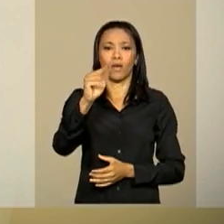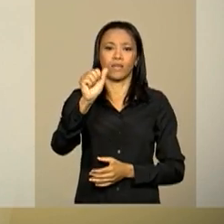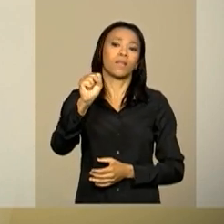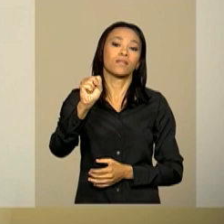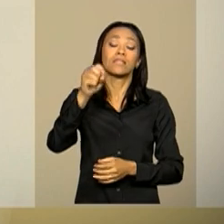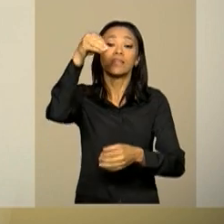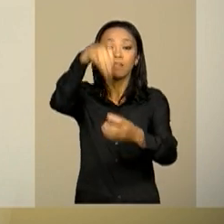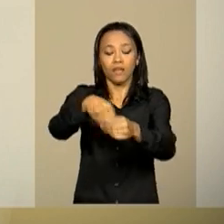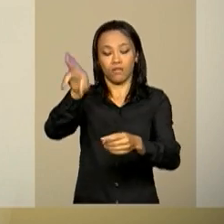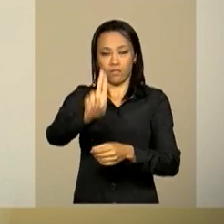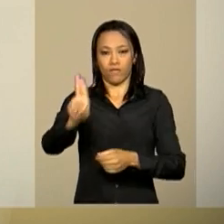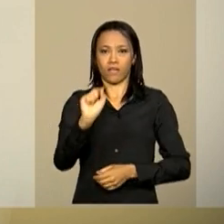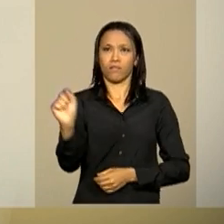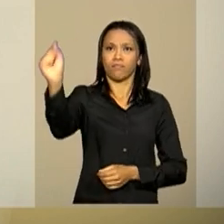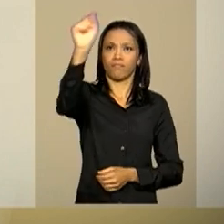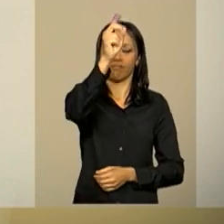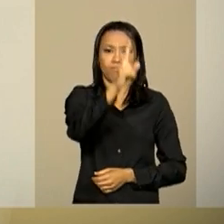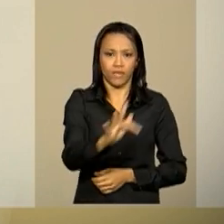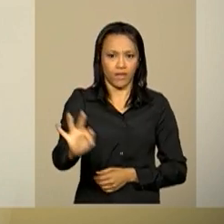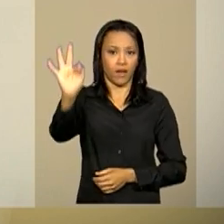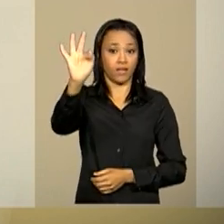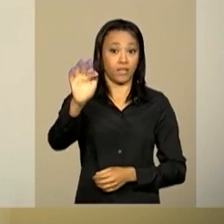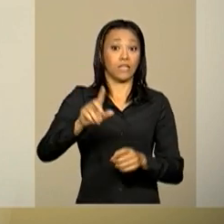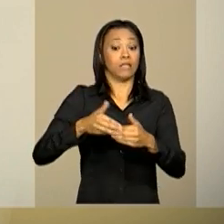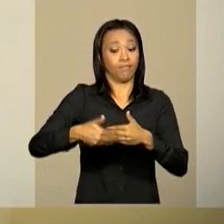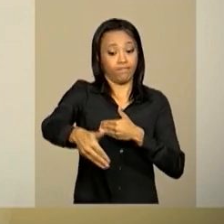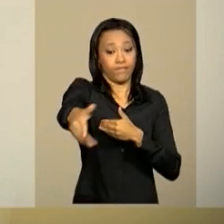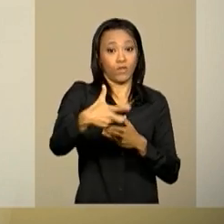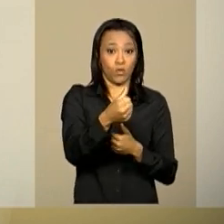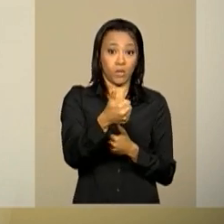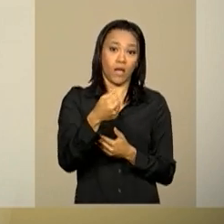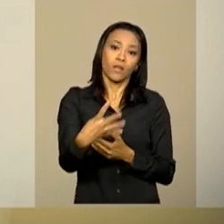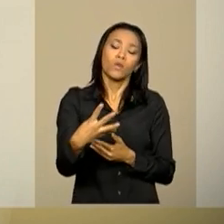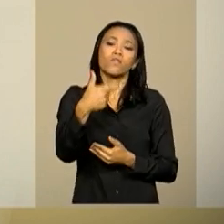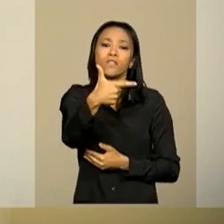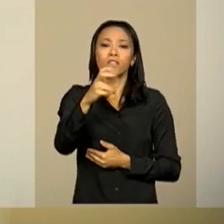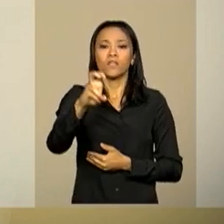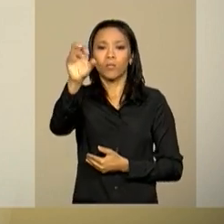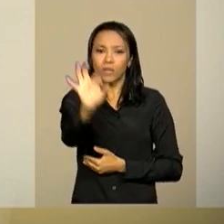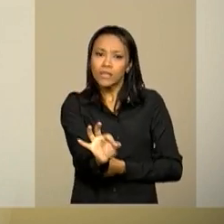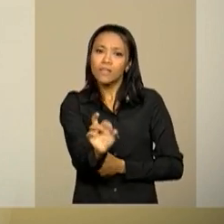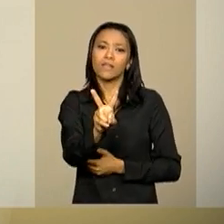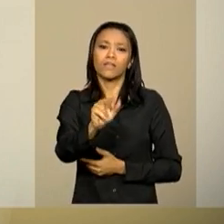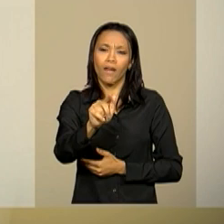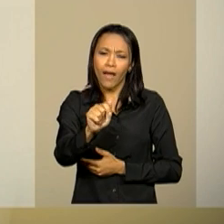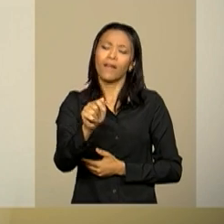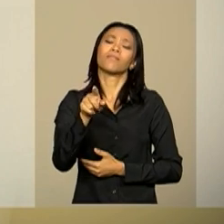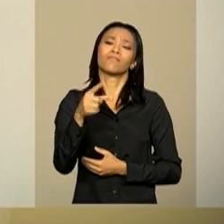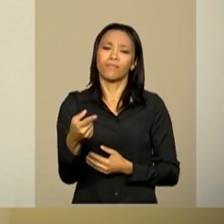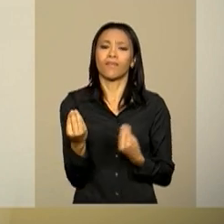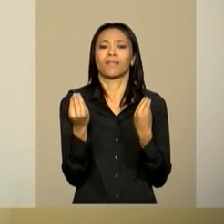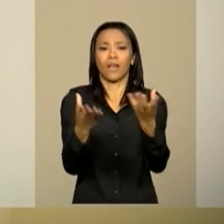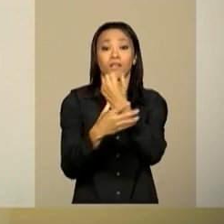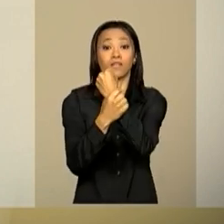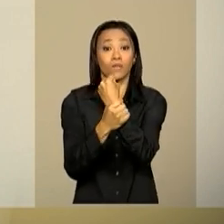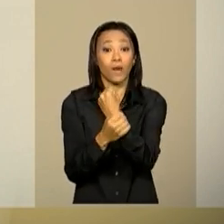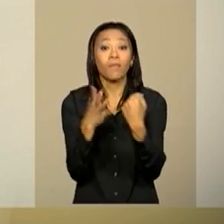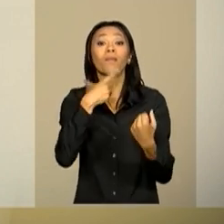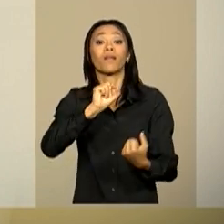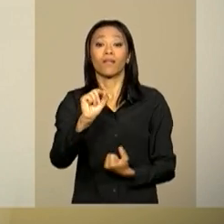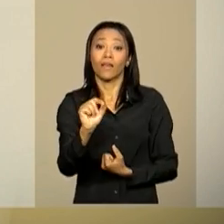nossas universidades federais em 2014 25% das vagas serão reservadas para os